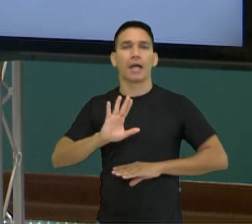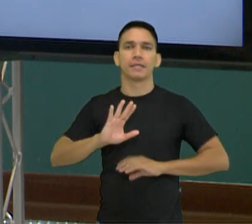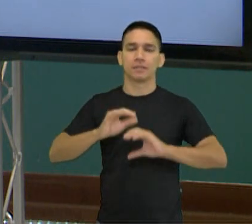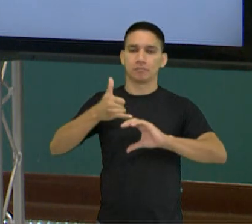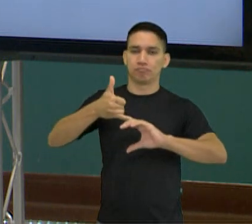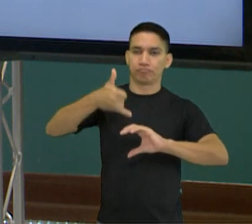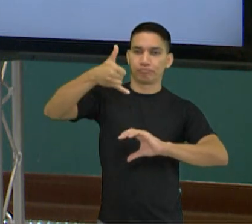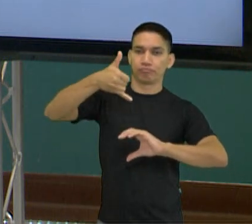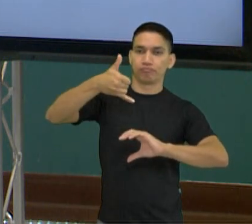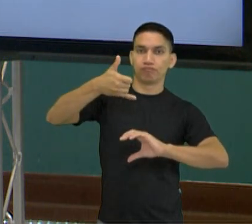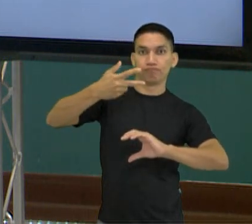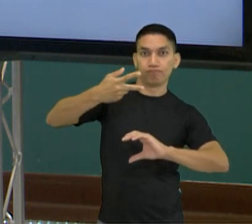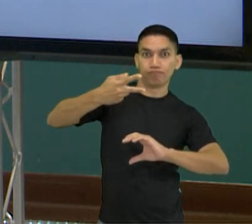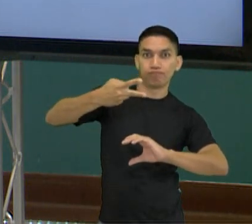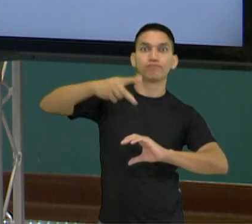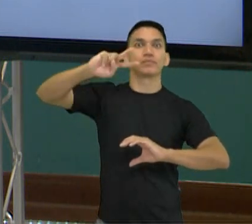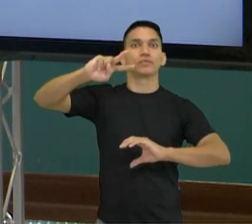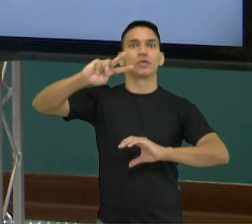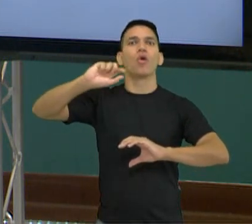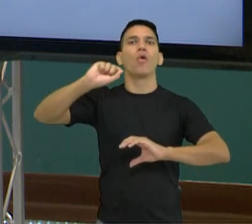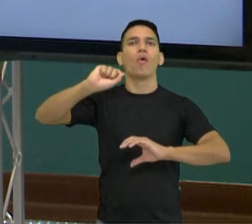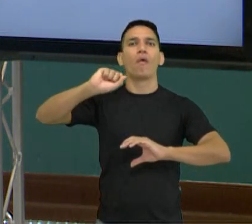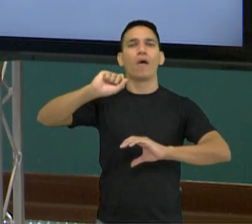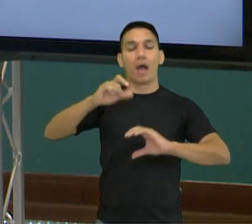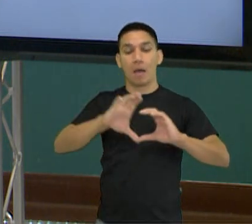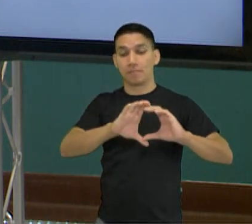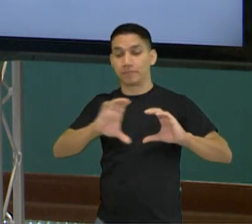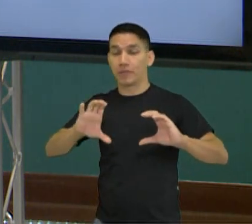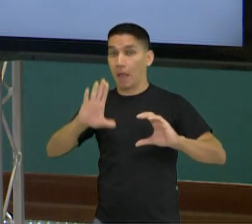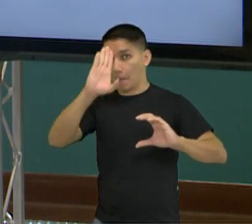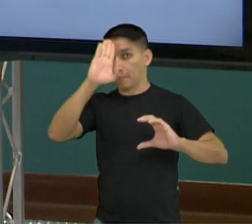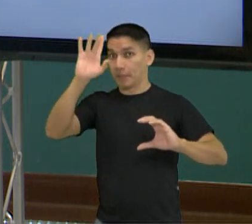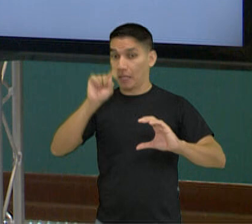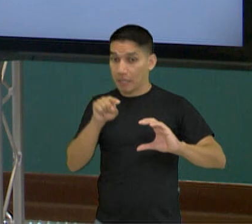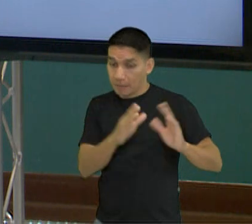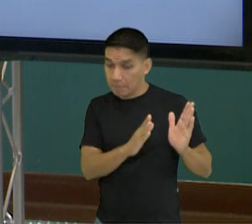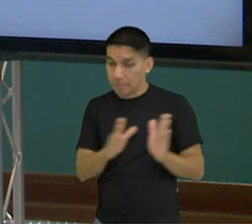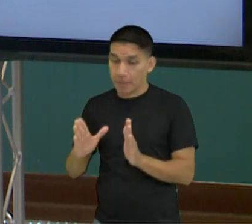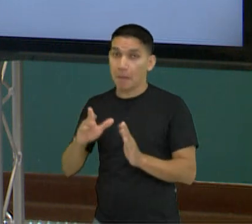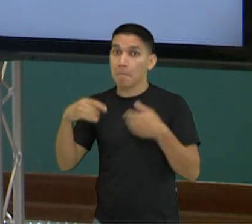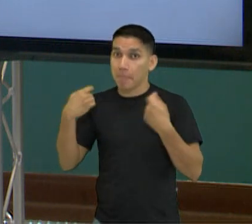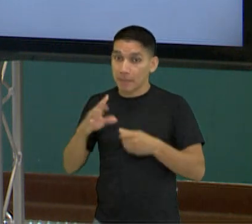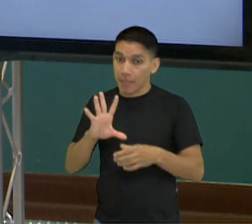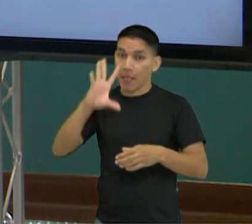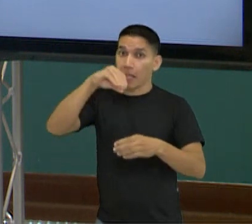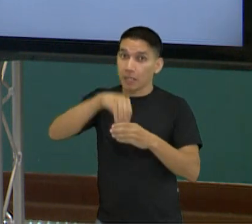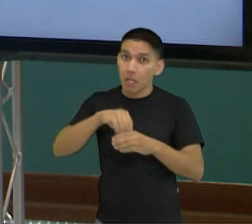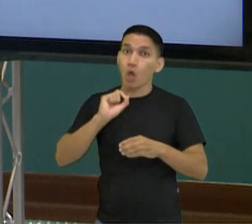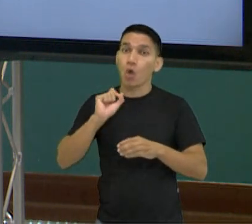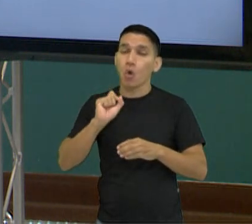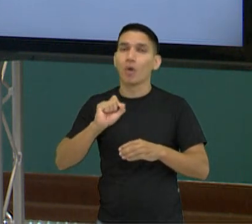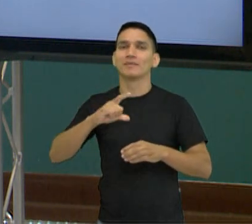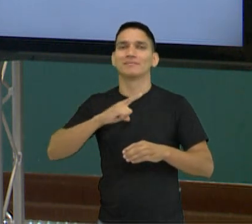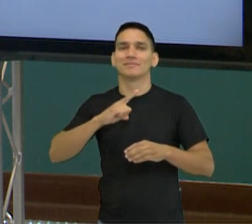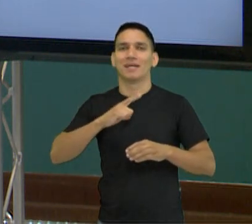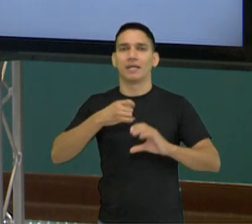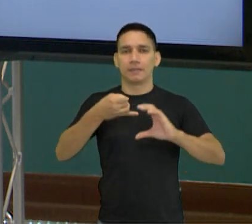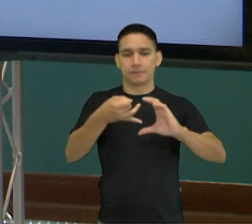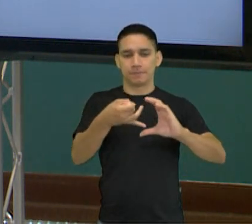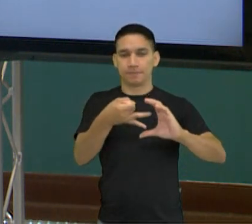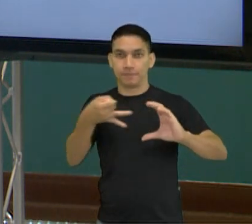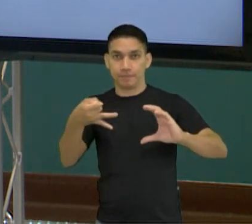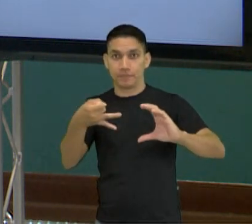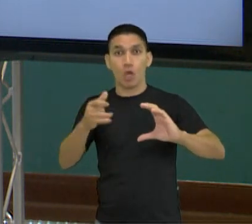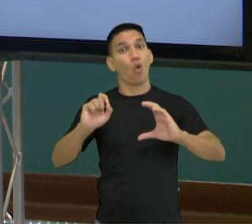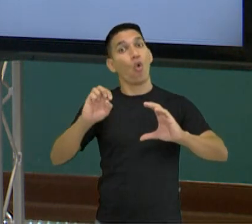tripla ligação, a cadeia carbônica principal deve conter esta dupla ou tripla ligação. Então,